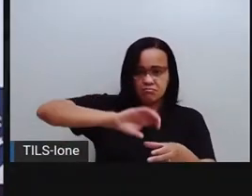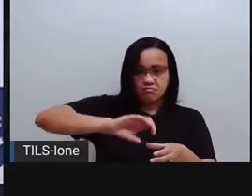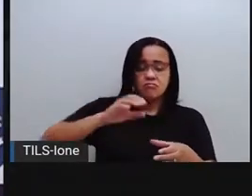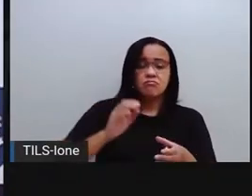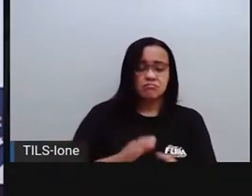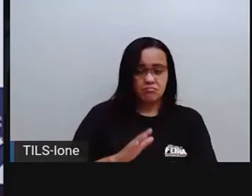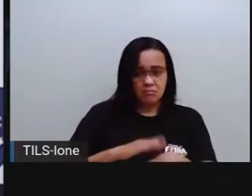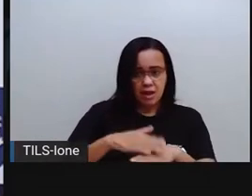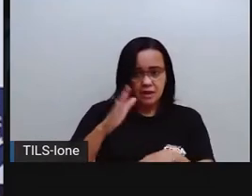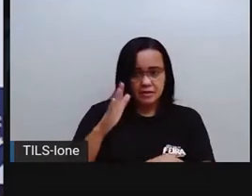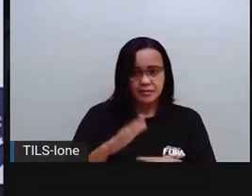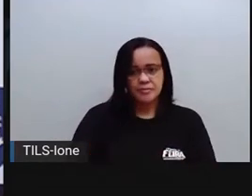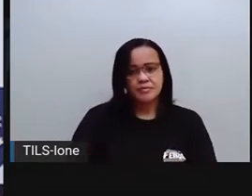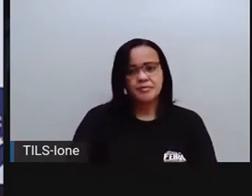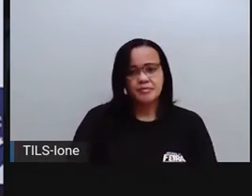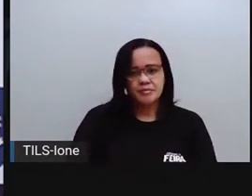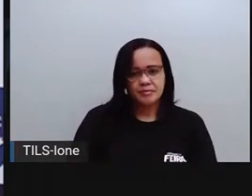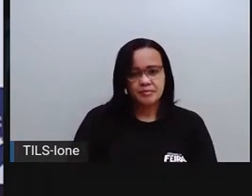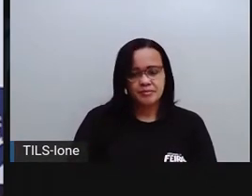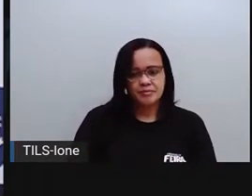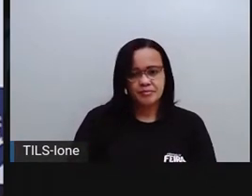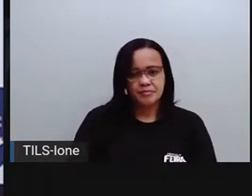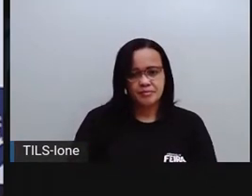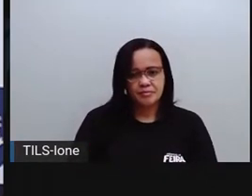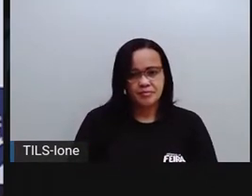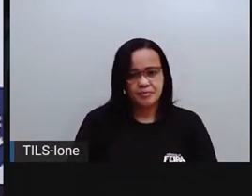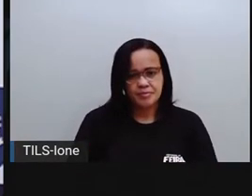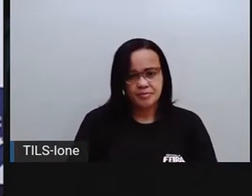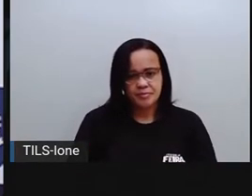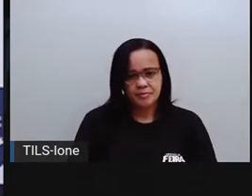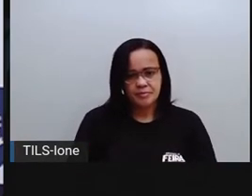Para não fazer meleira, vou colocar aqui dentro da vasilha.